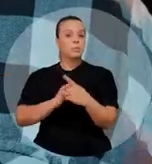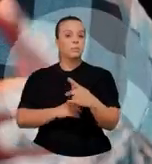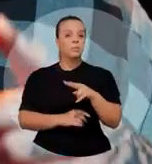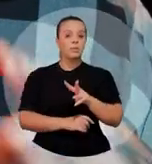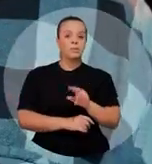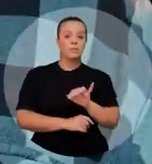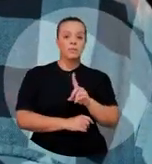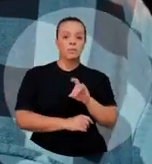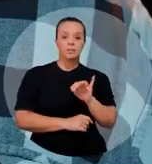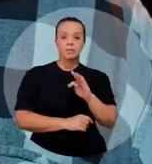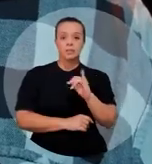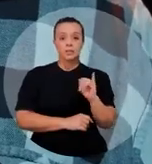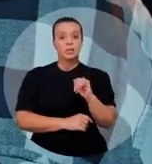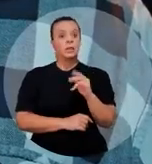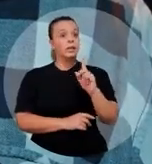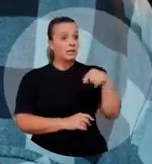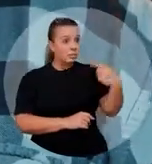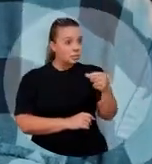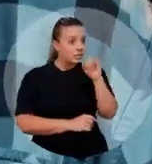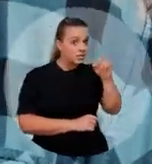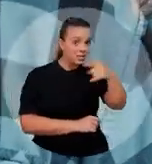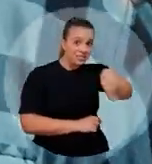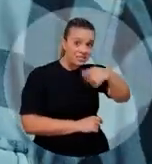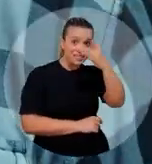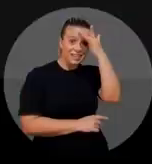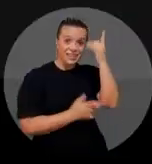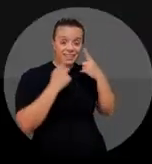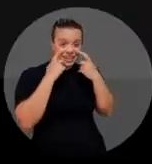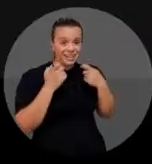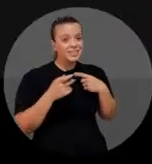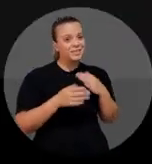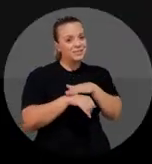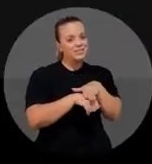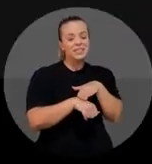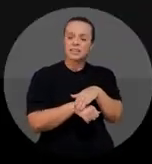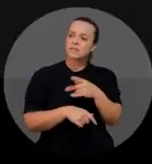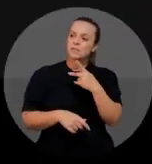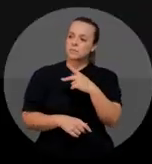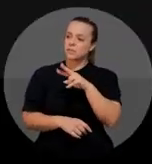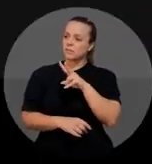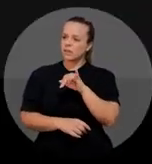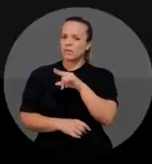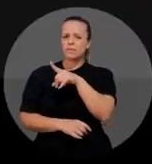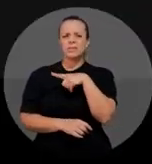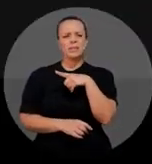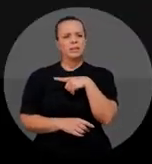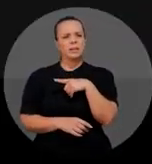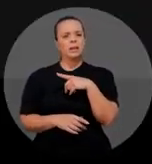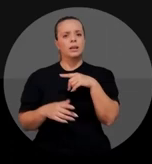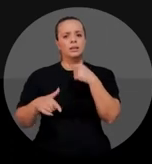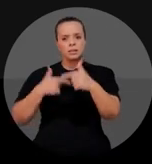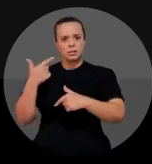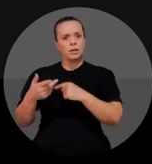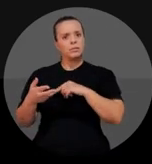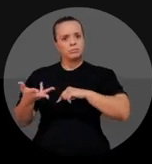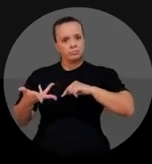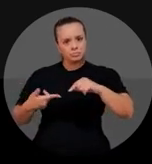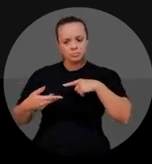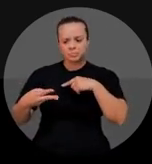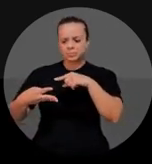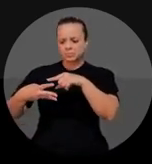Né? Mais pra frente, quem quiser, vamos conversar. PV, você tá com bastante coisa. Você tá com 3